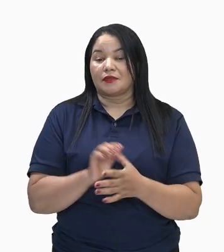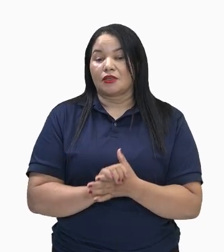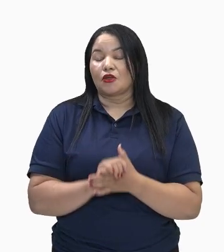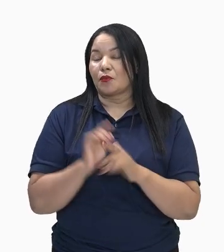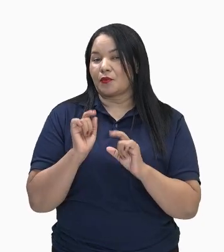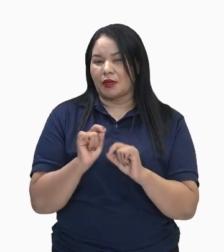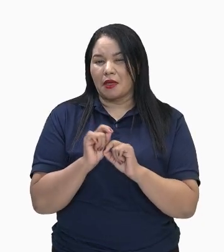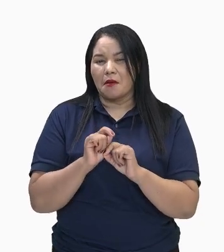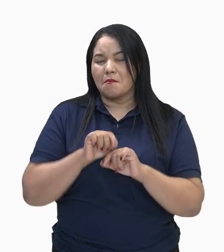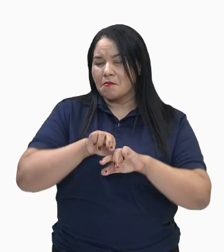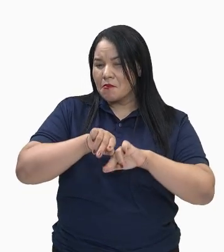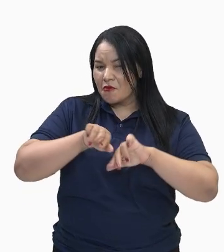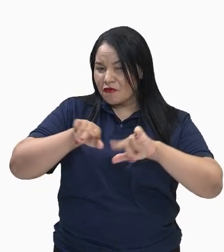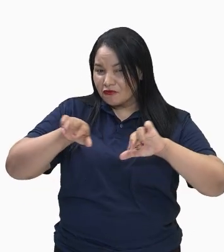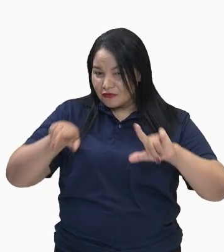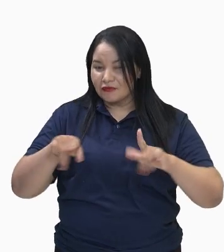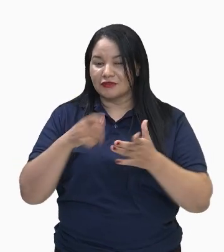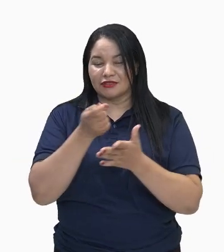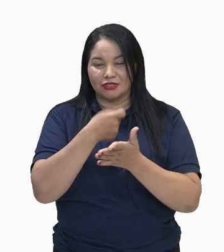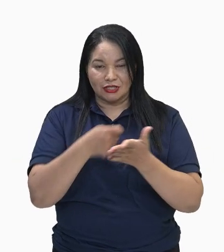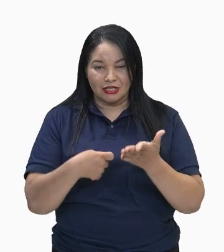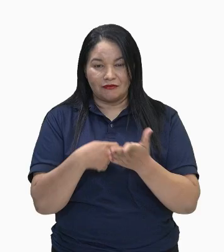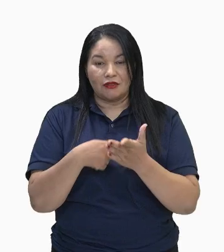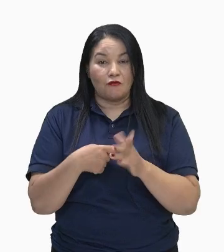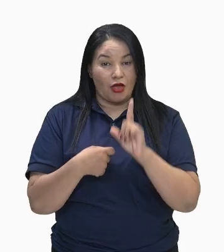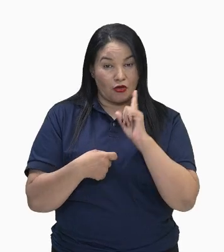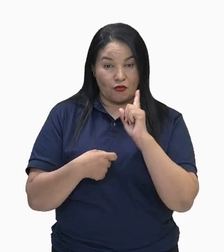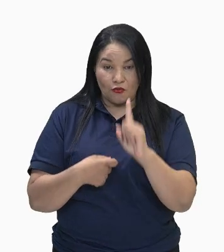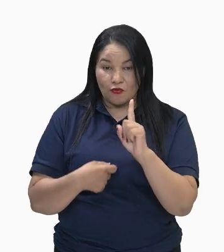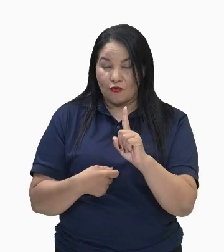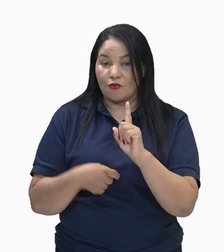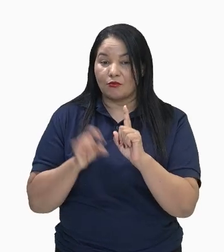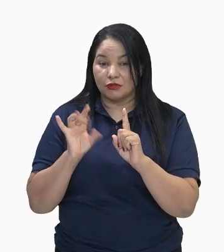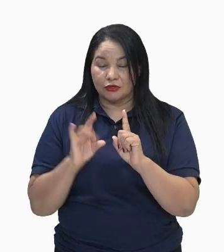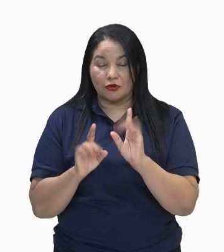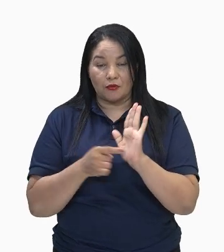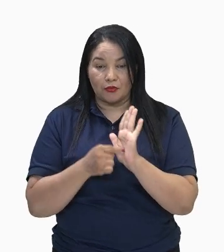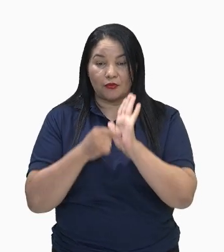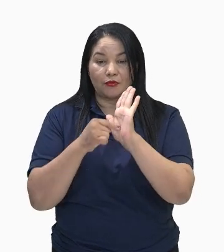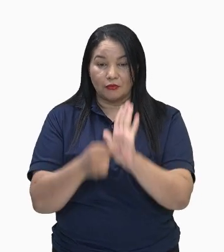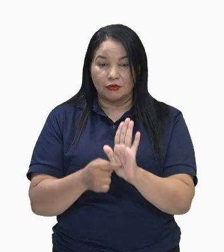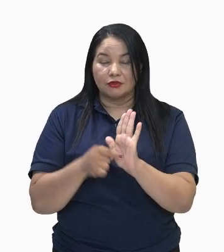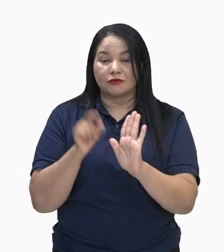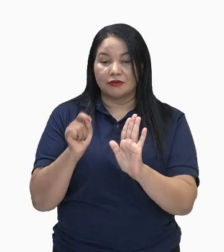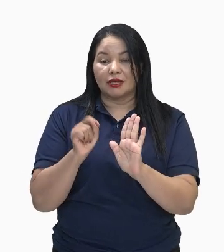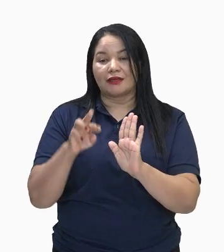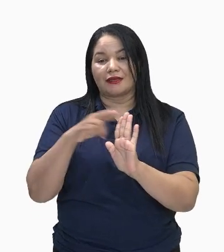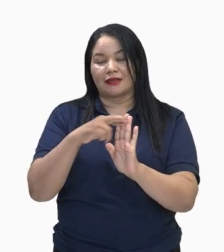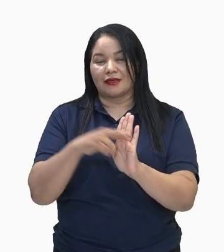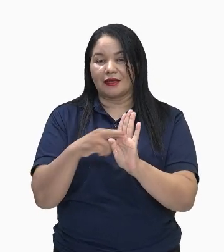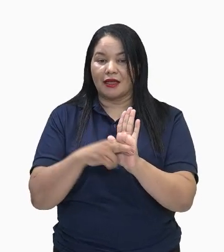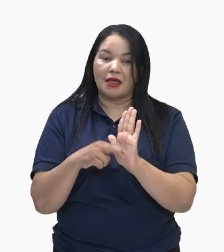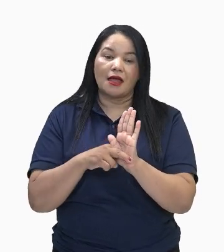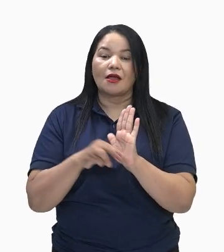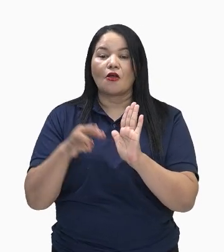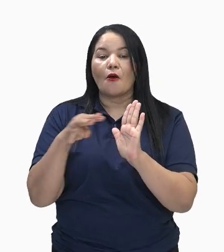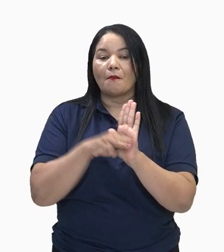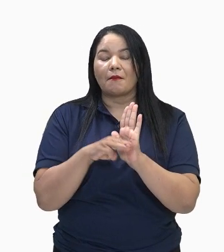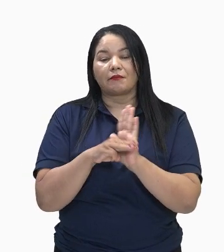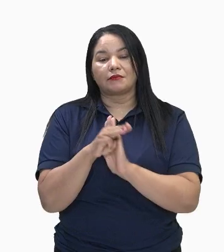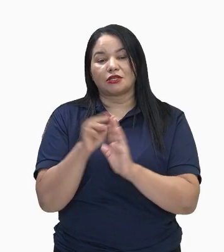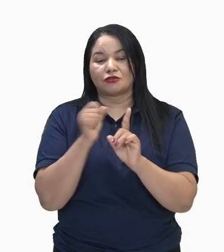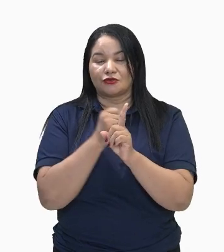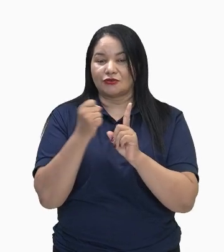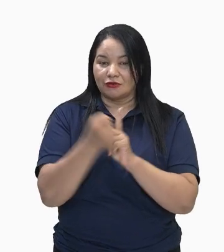as muitas que ele escreveu, né? Nós trouxemos aí como destaque as regras do método sociológico,